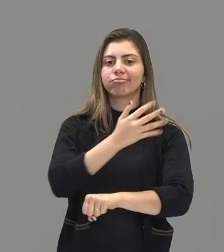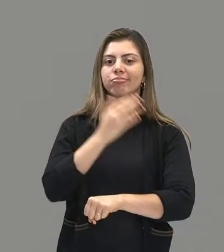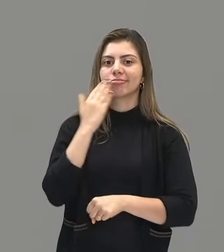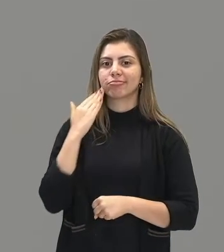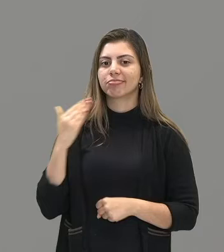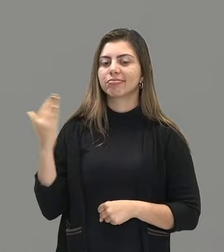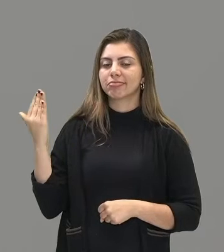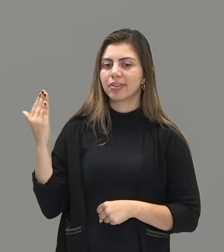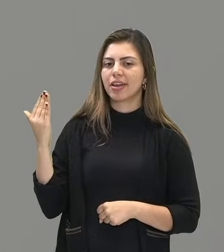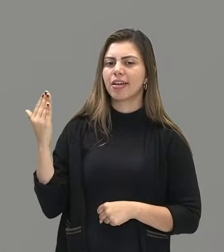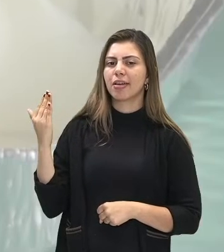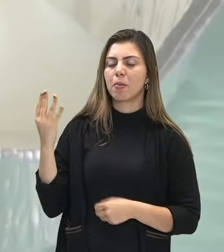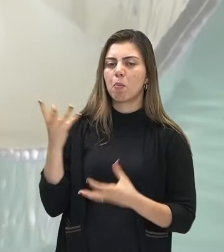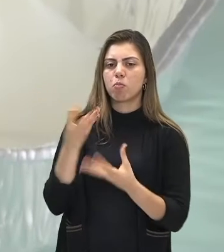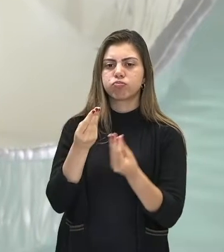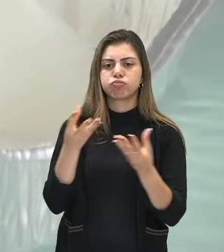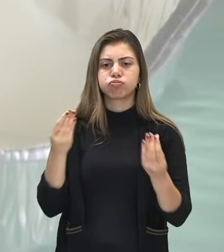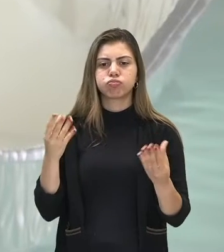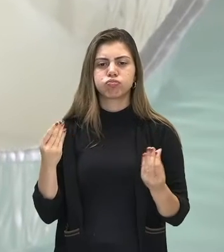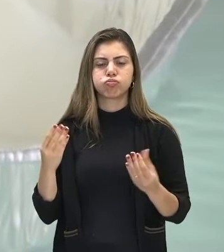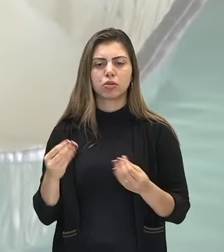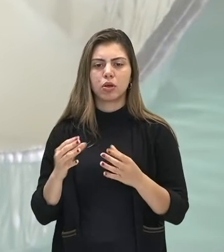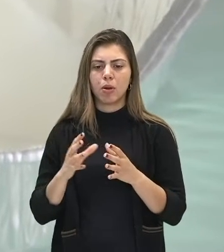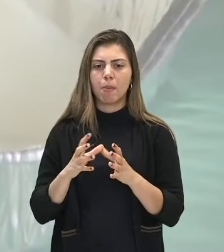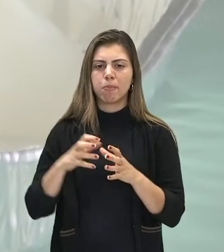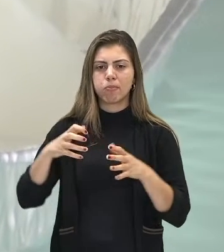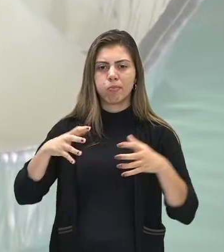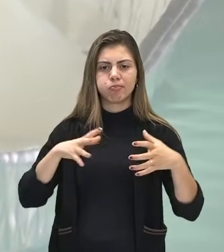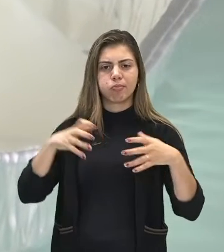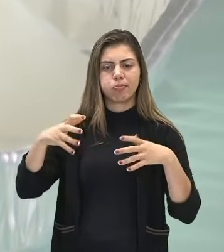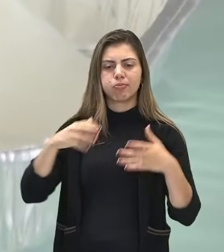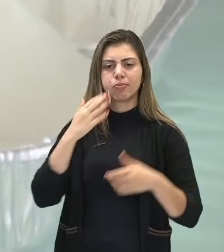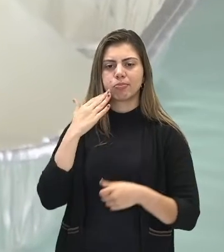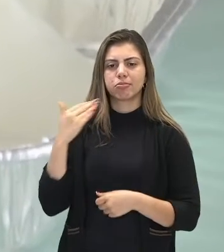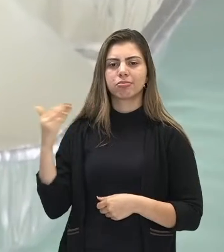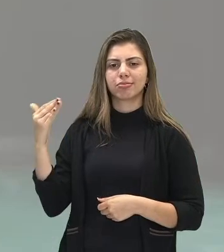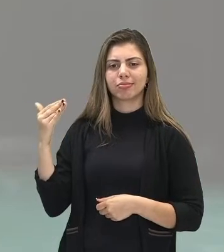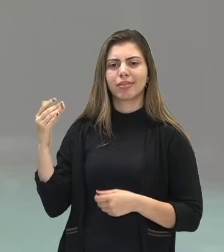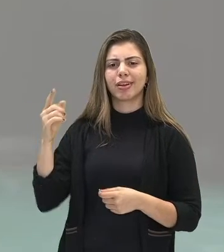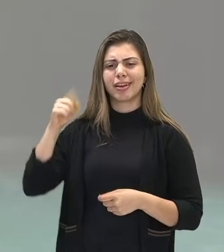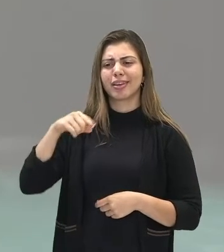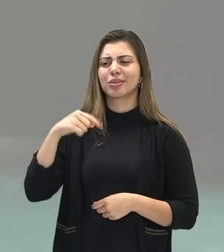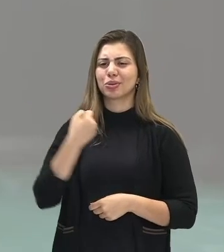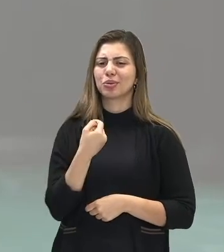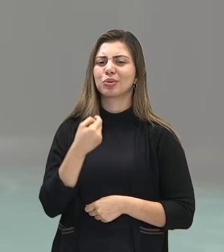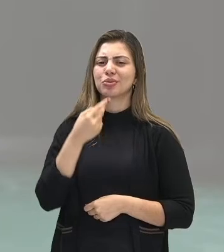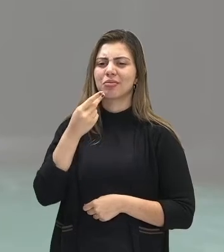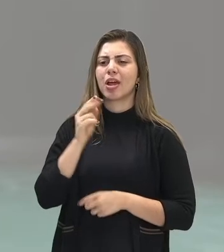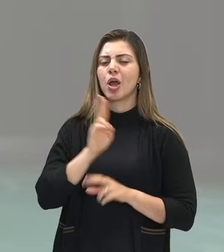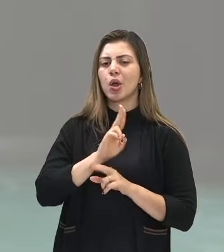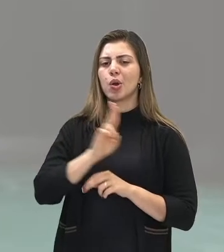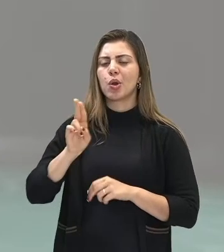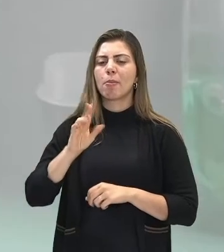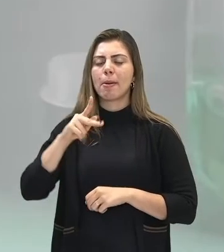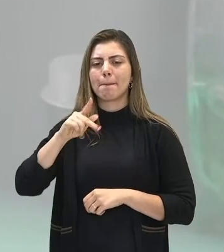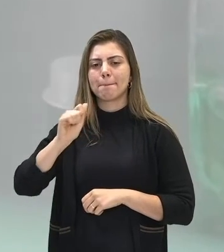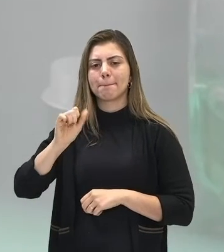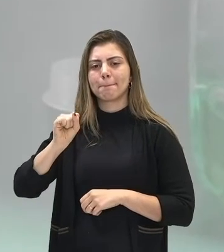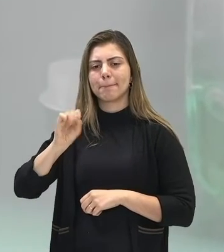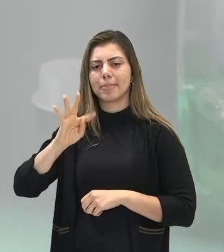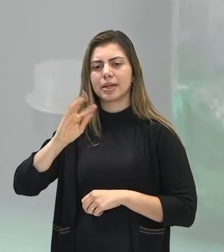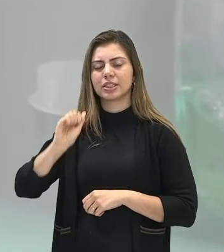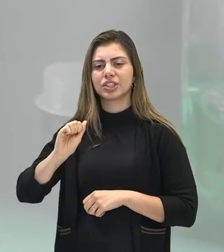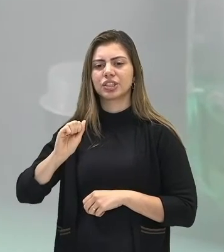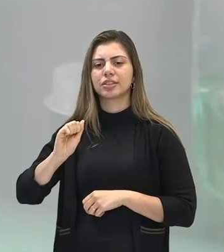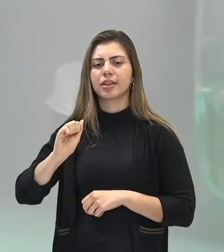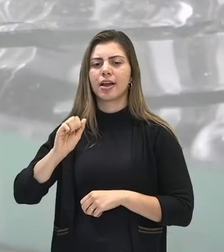grande quantidade de espuma. Por isso que é chamado de pasta de dente de elefante. Quando a gente espreme assim